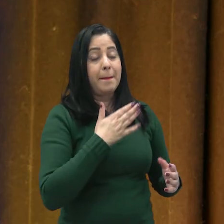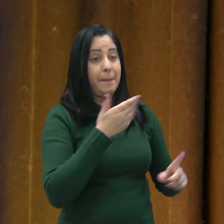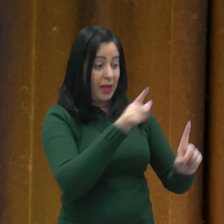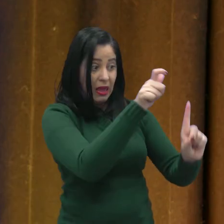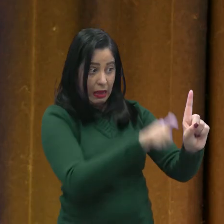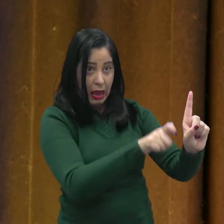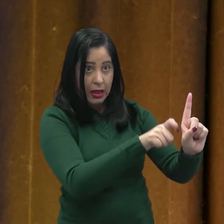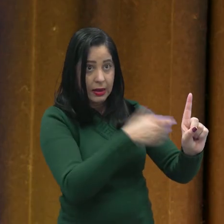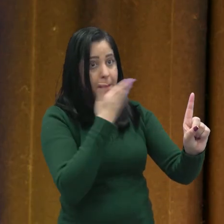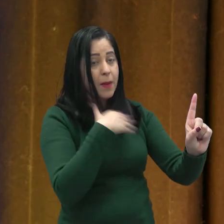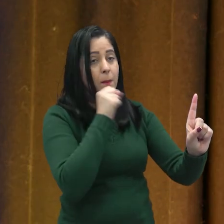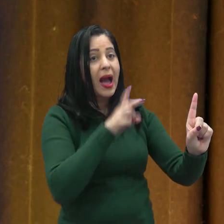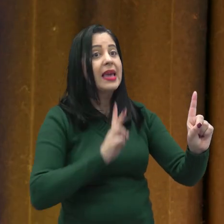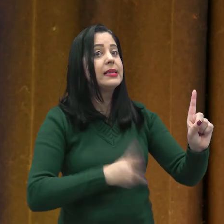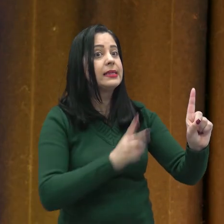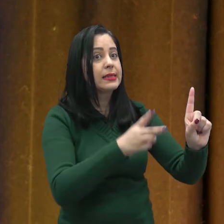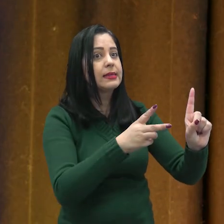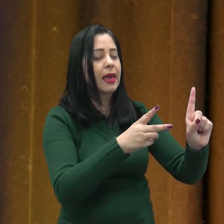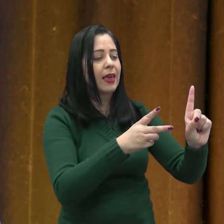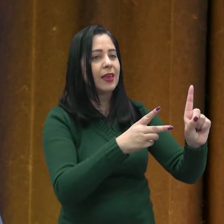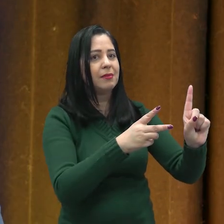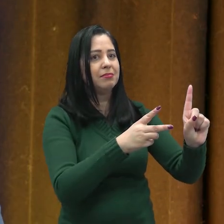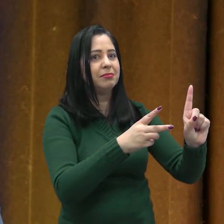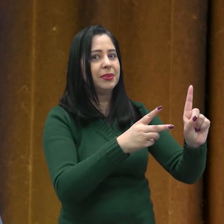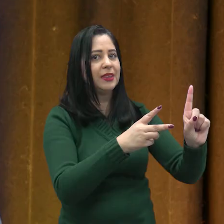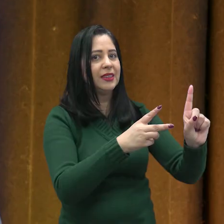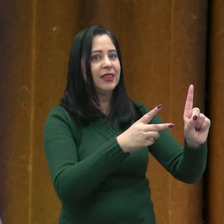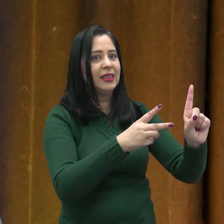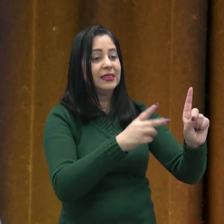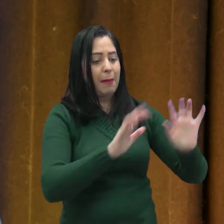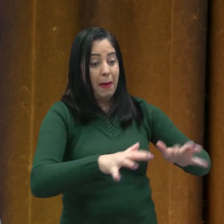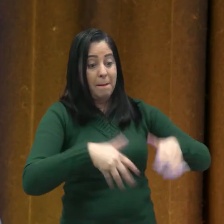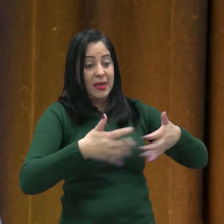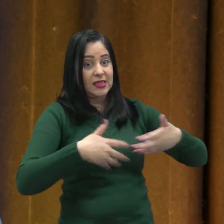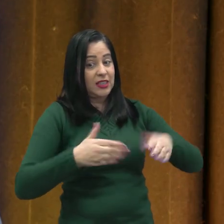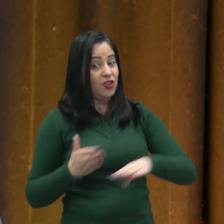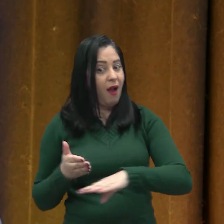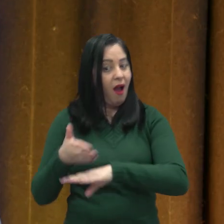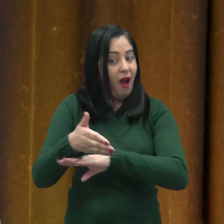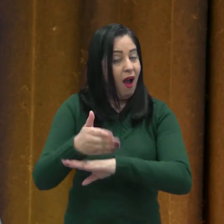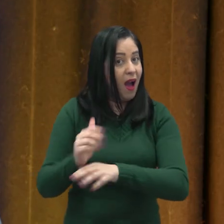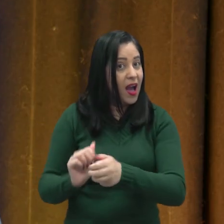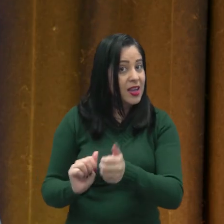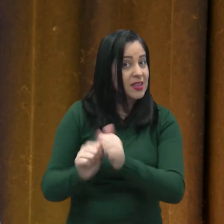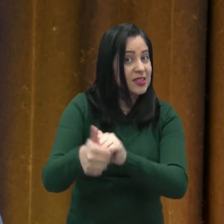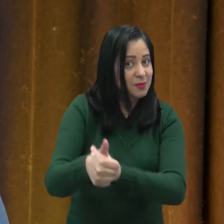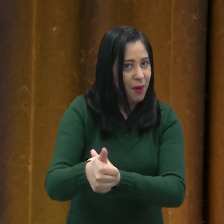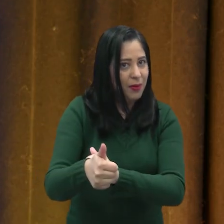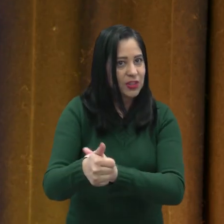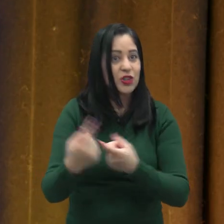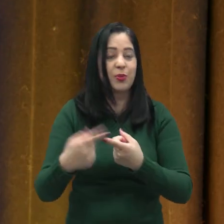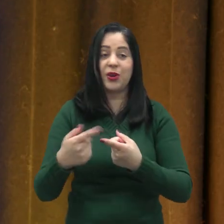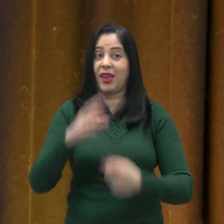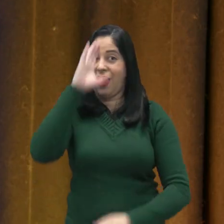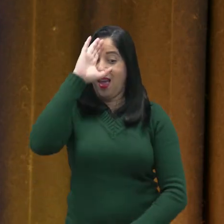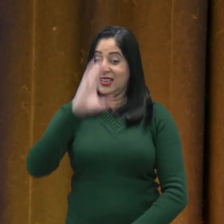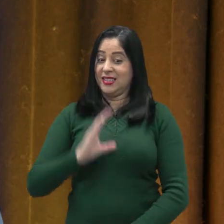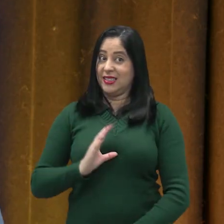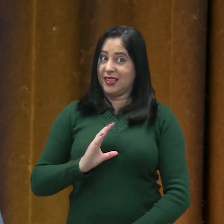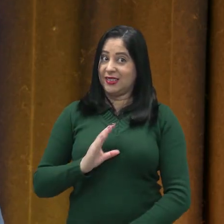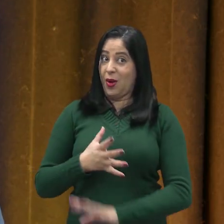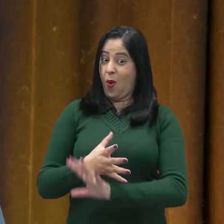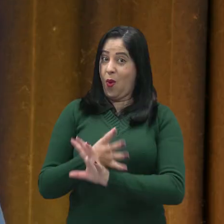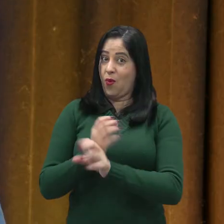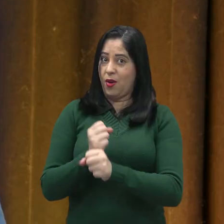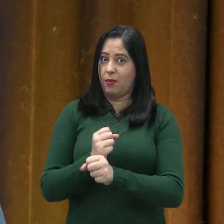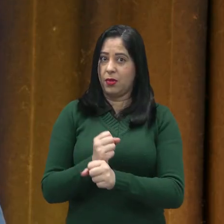teve a preocupação de me colocar em vários esportes, e utilizar a ferramenta que ele tinha do esporte para formar o cidadão, né? E